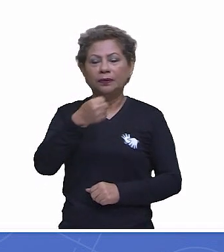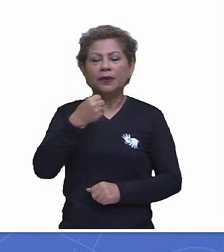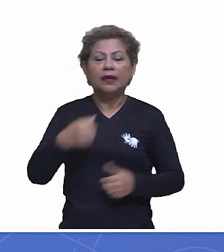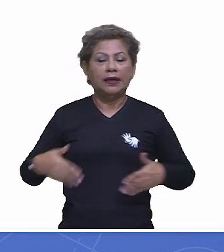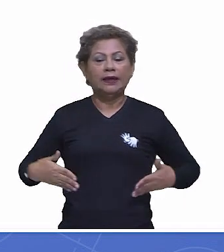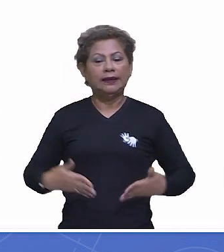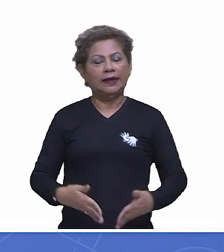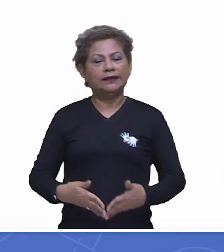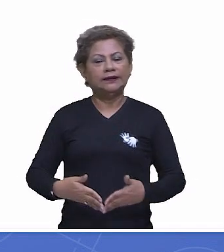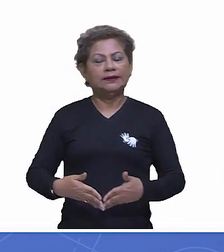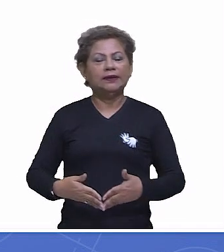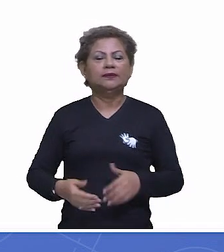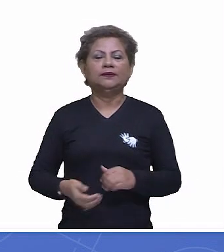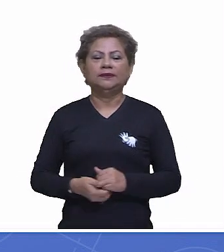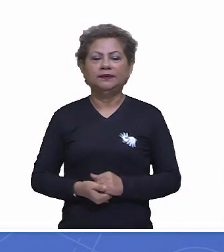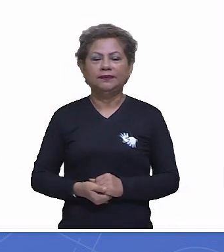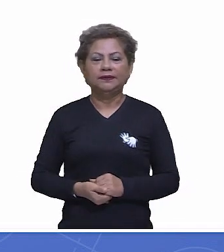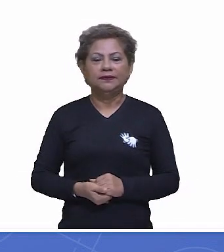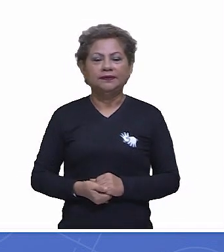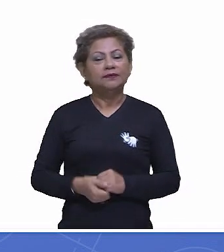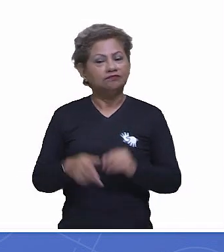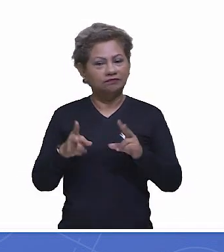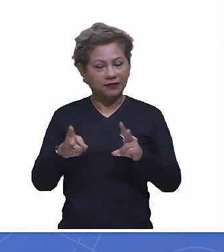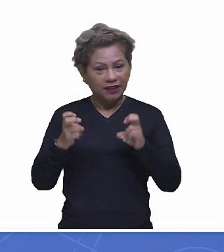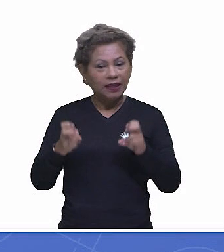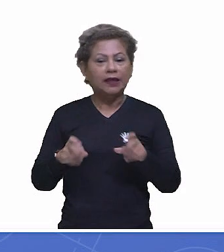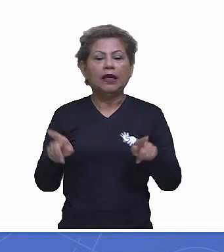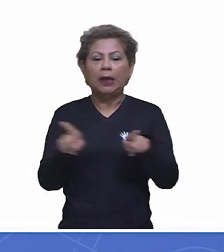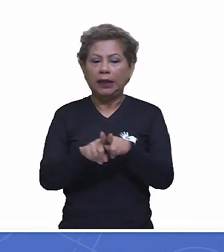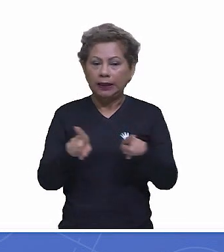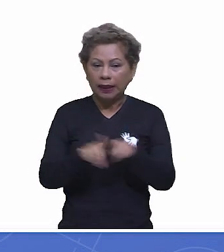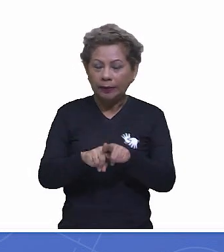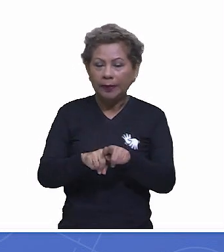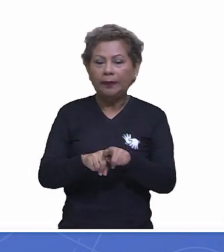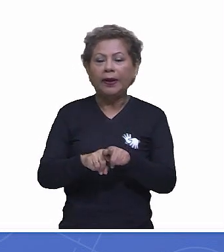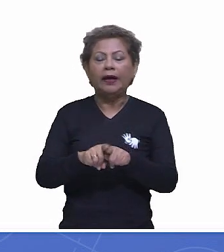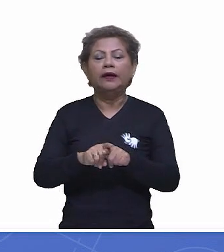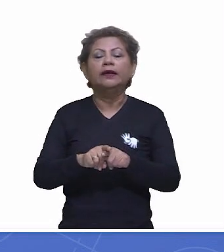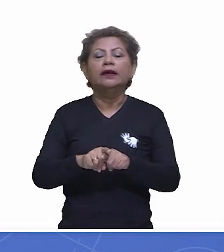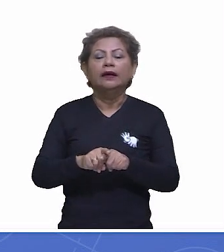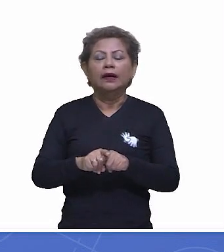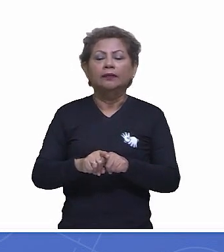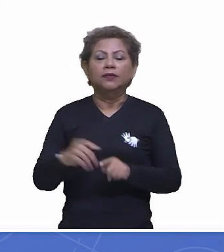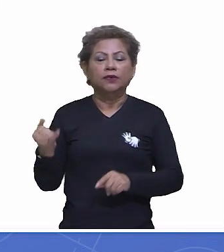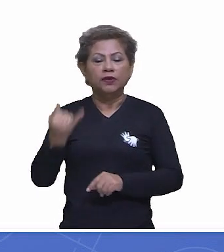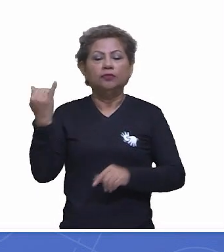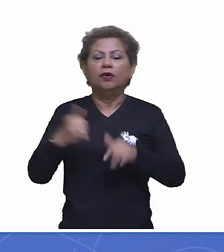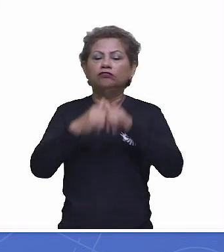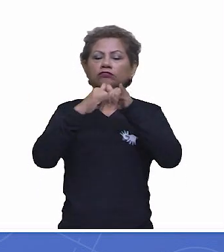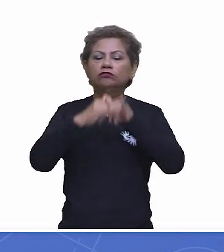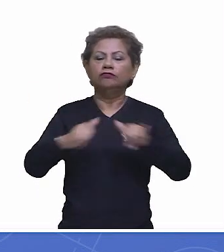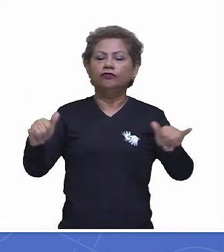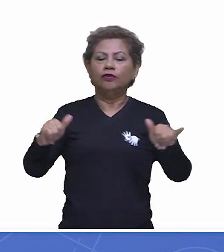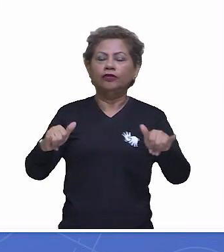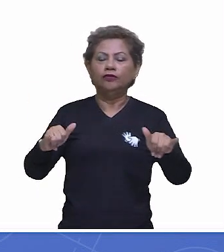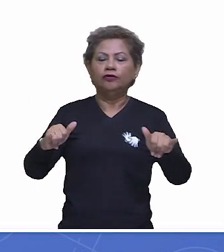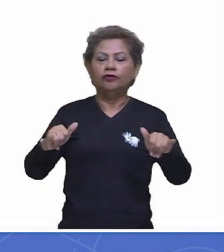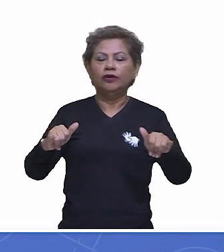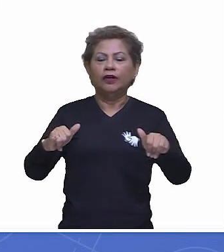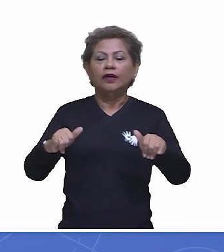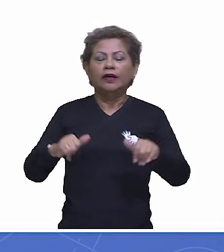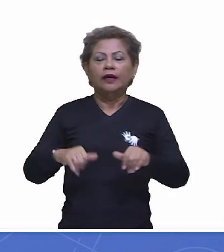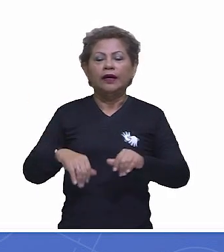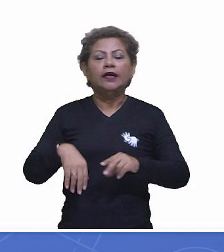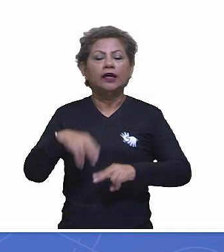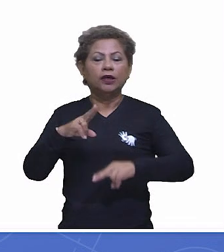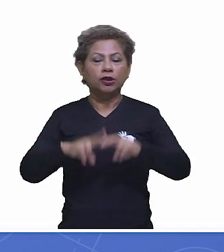25th, 2009, uma informação também importante. Tá? At the age 50, também um numeral, uma